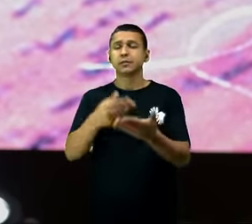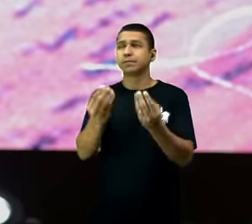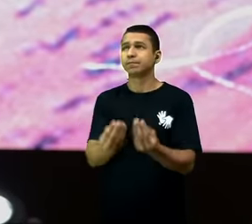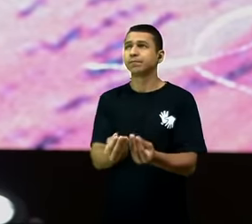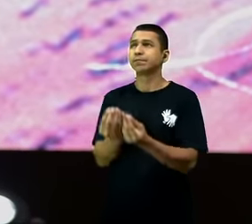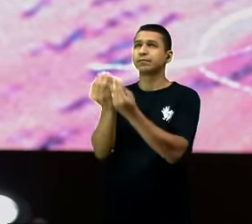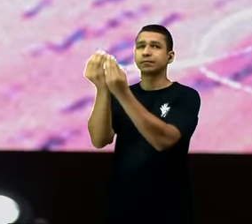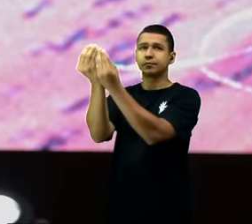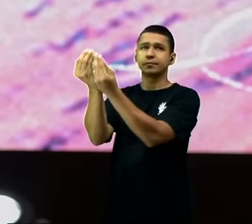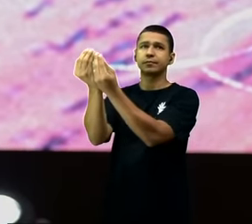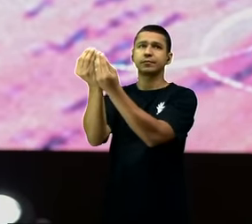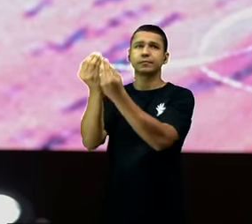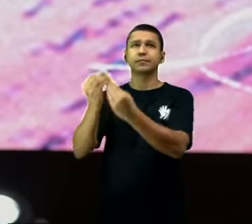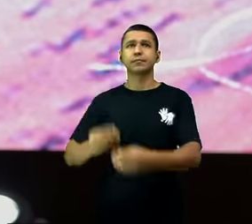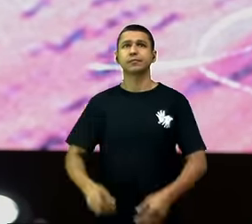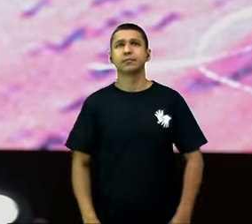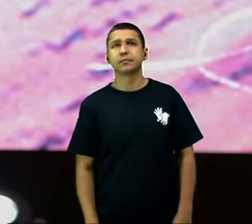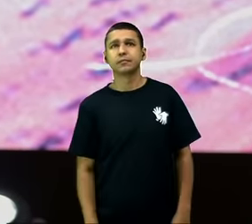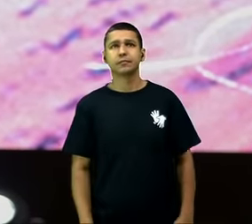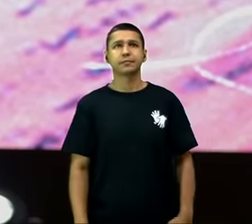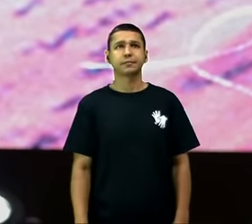mim.